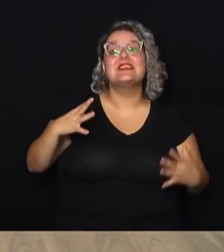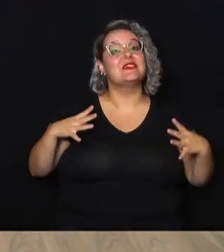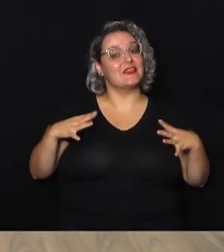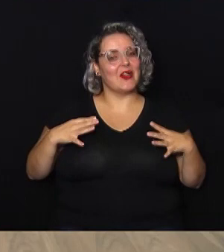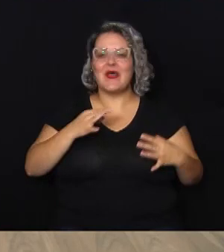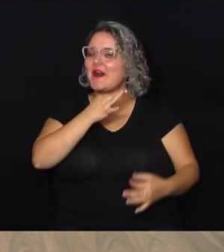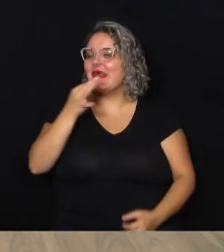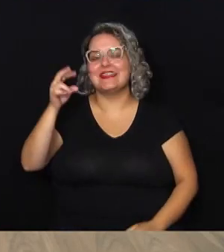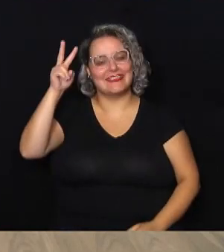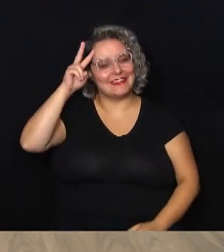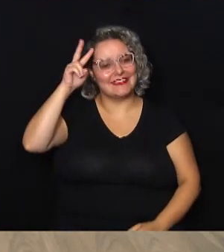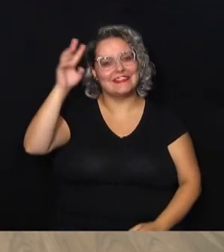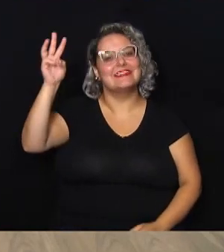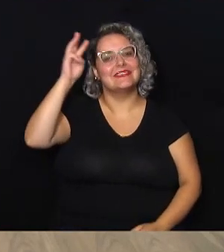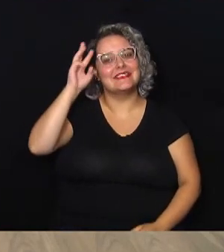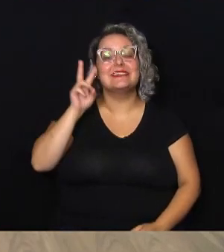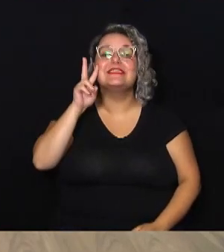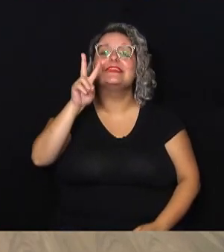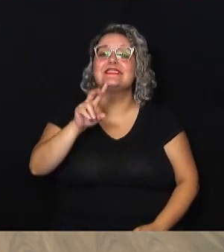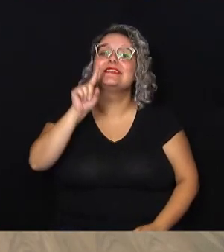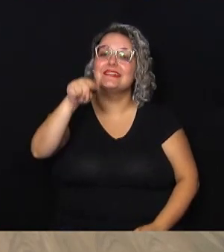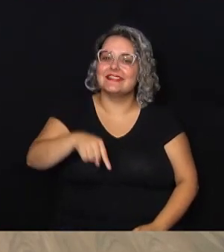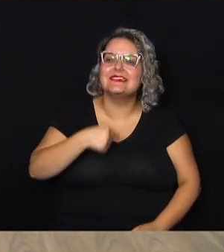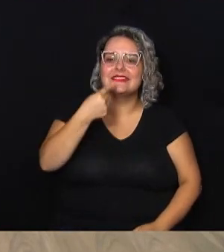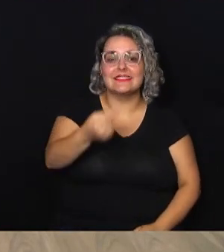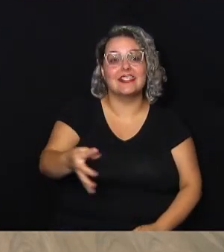segunda-feira, na terça-feira. E nos vemos na